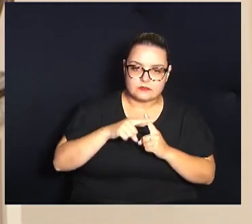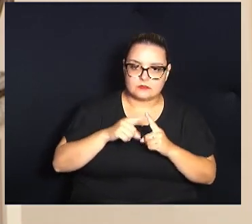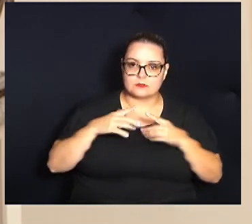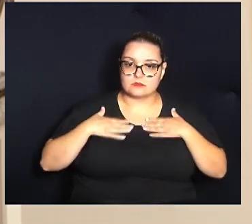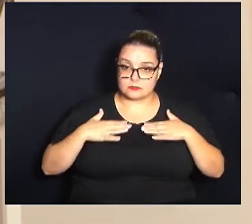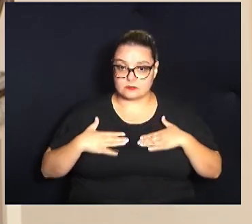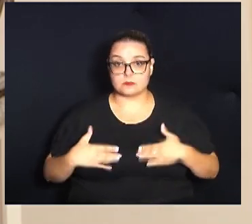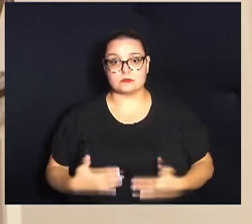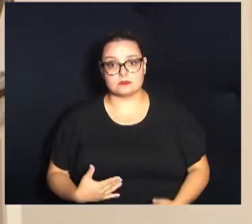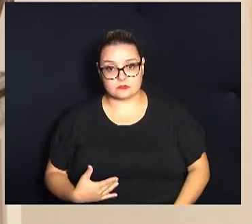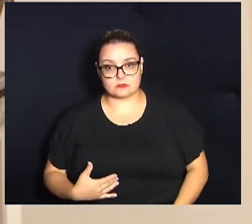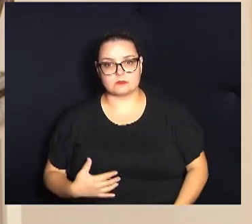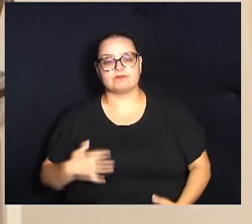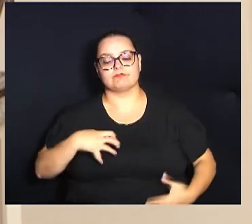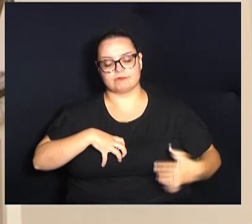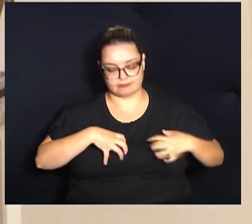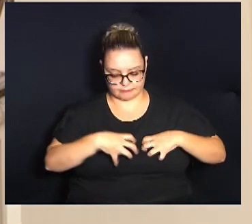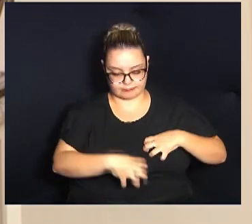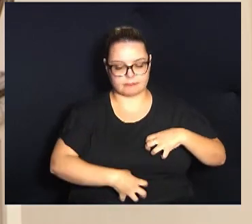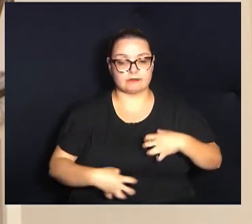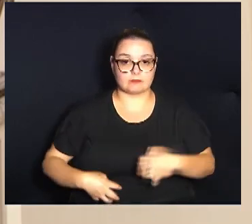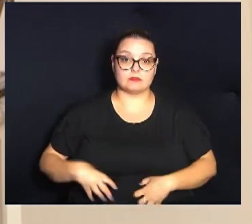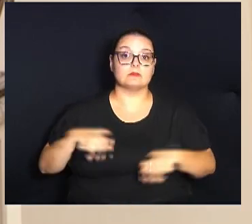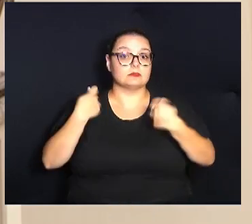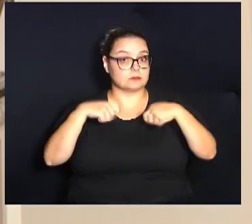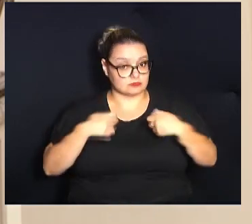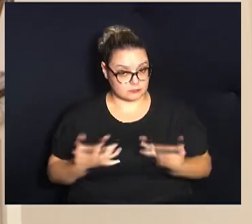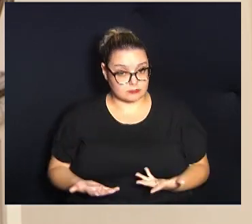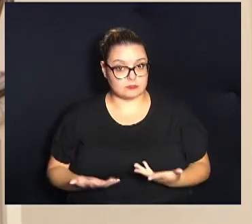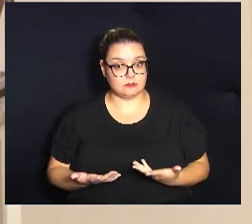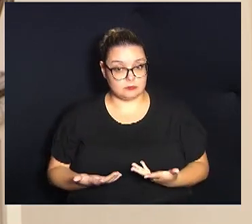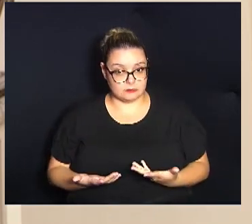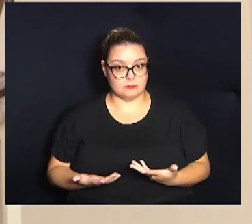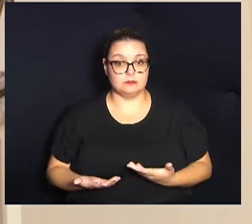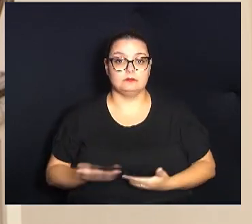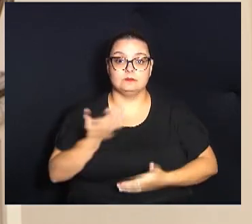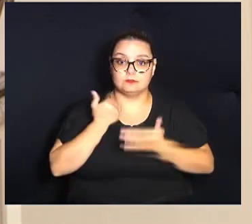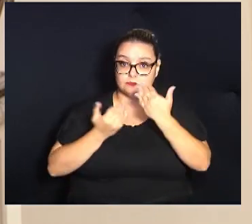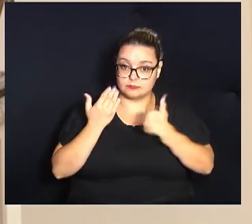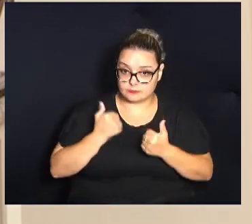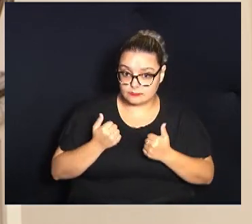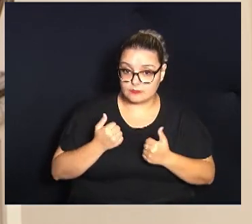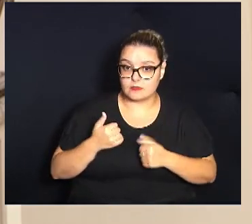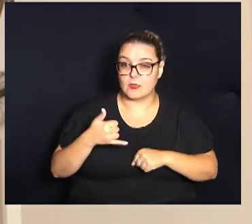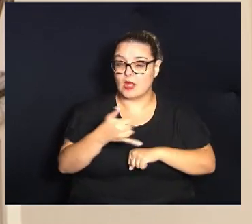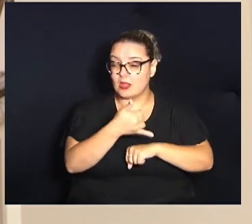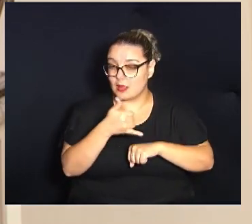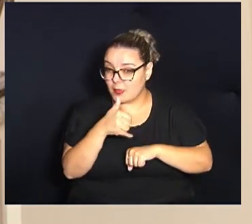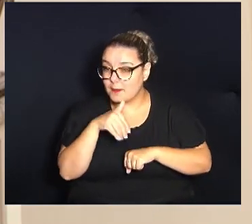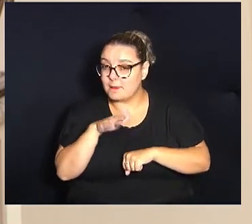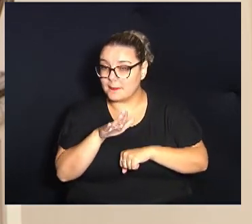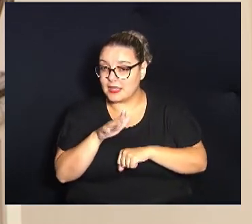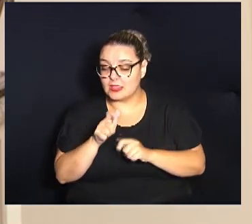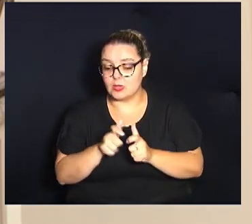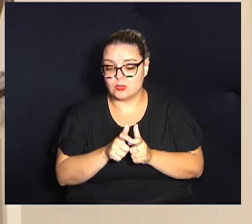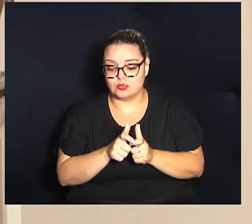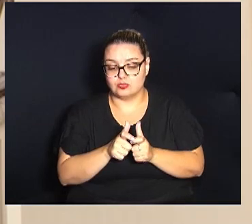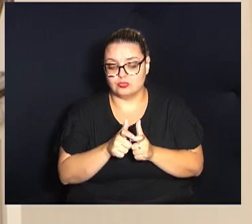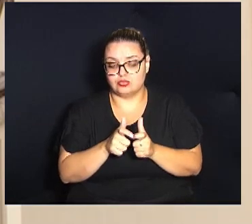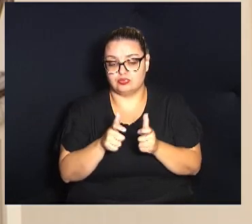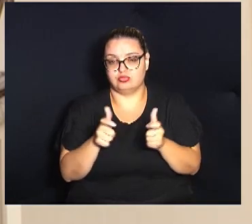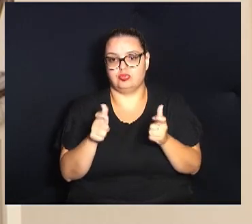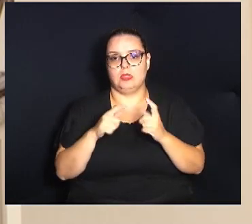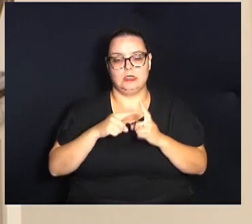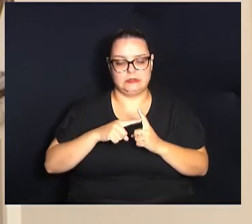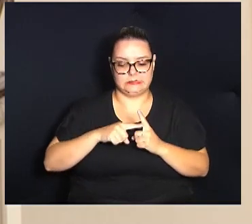organismo também tem essa necessidade. Então, você come uma comida mais gordurosa, você aumenta a temperatura